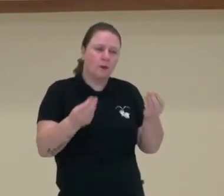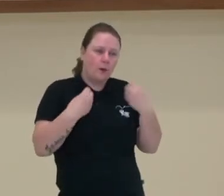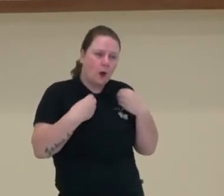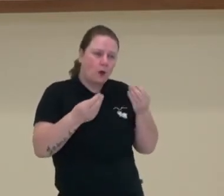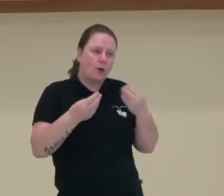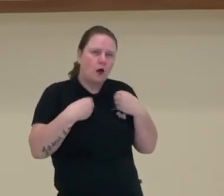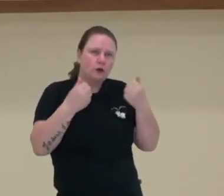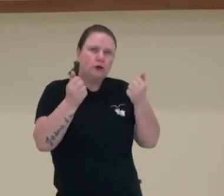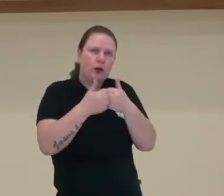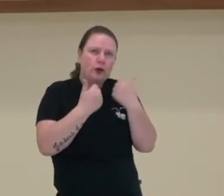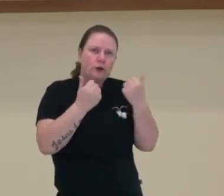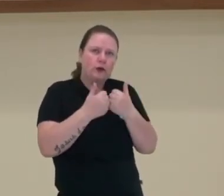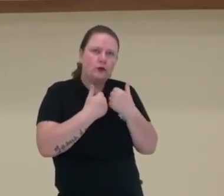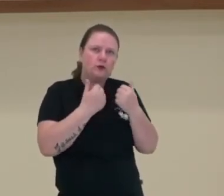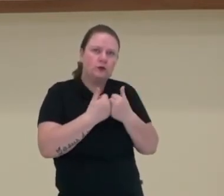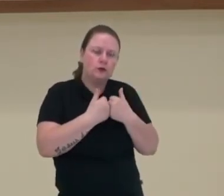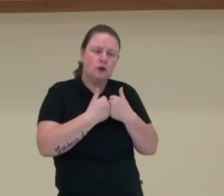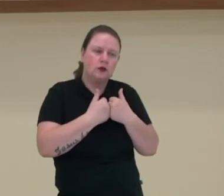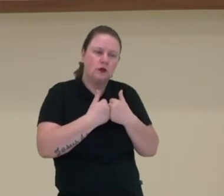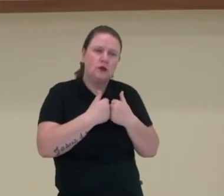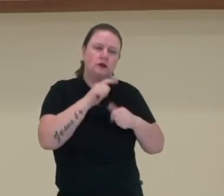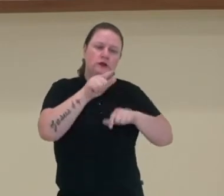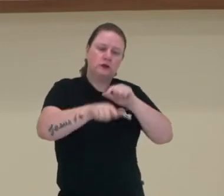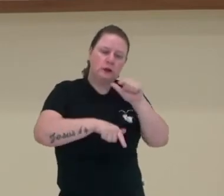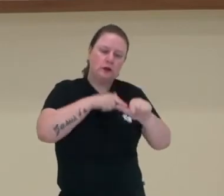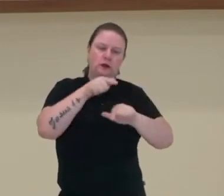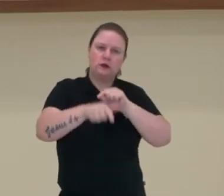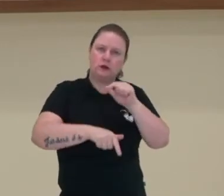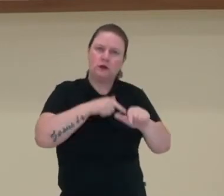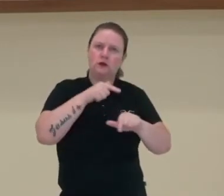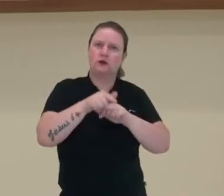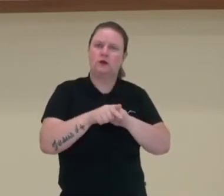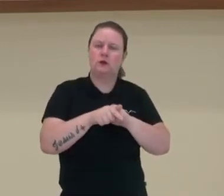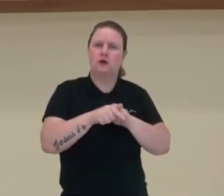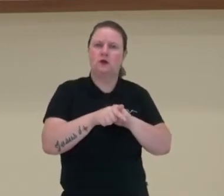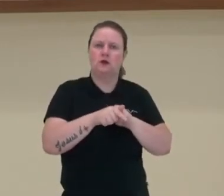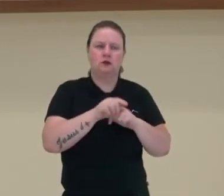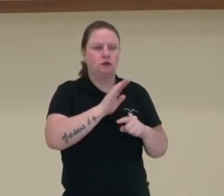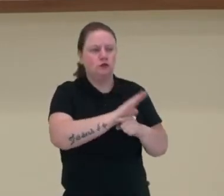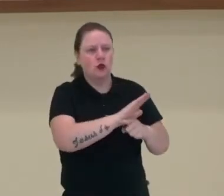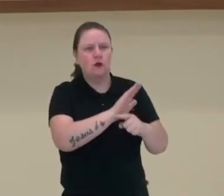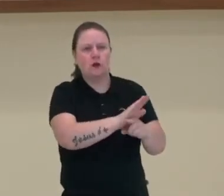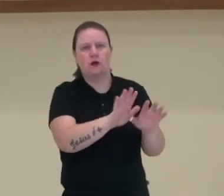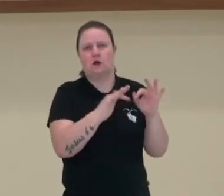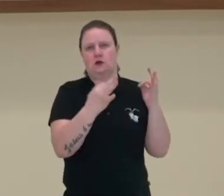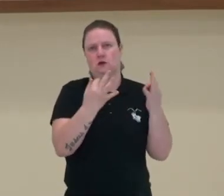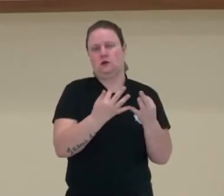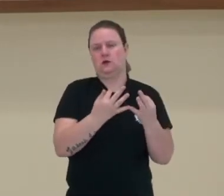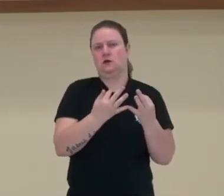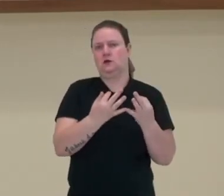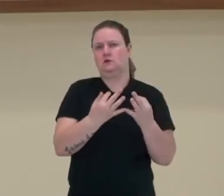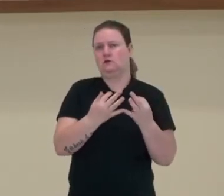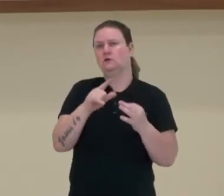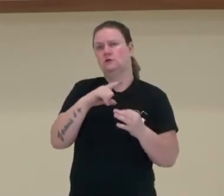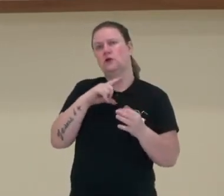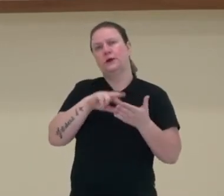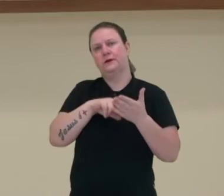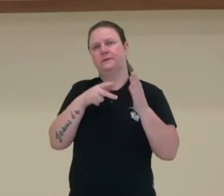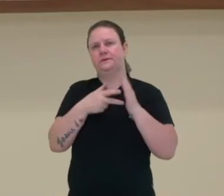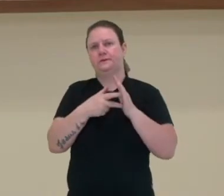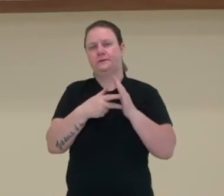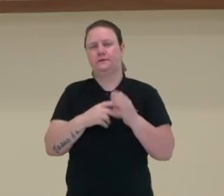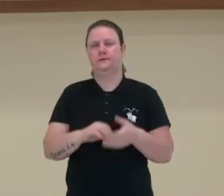o próprio sustento, e depois disso ele fez aí uma listagem grande de várias profissões. Será que isso tem alguma